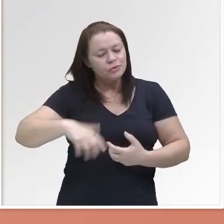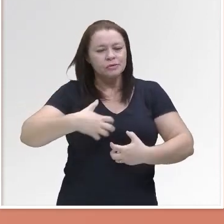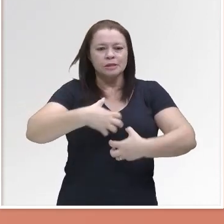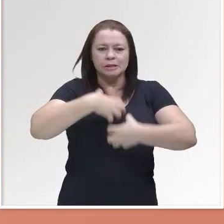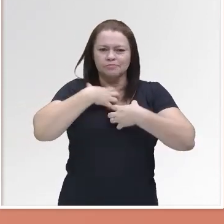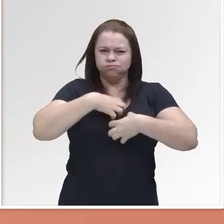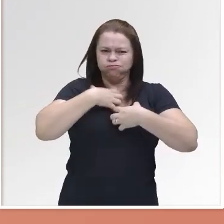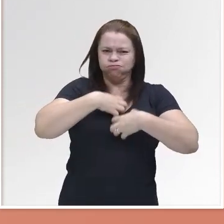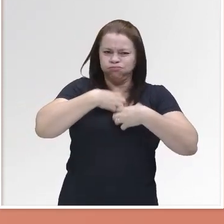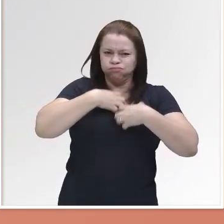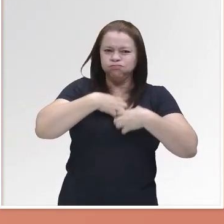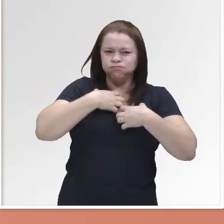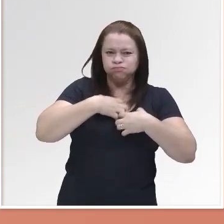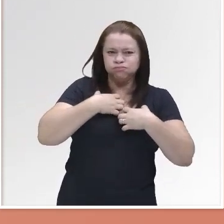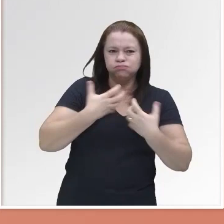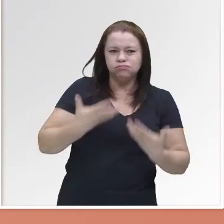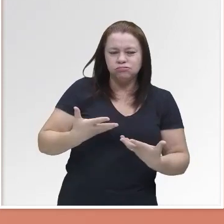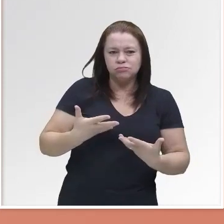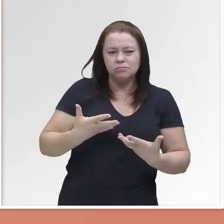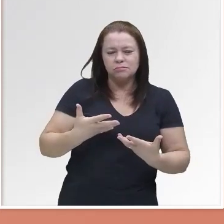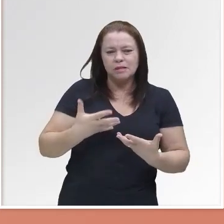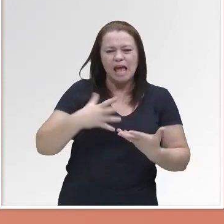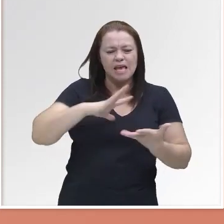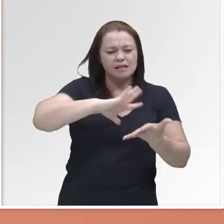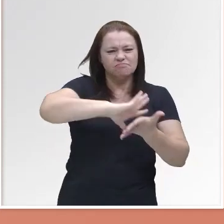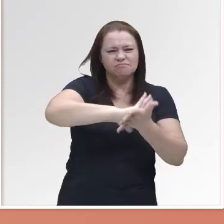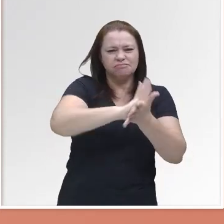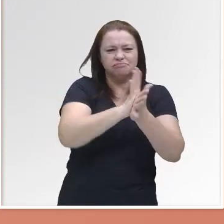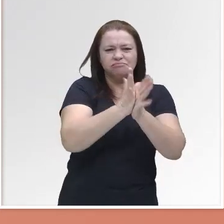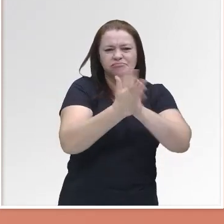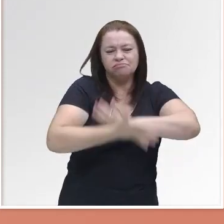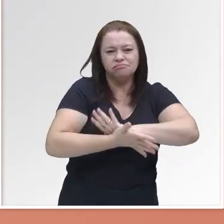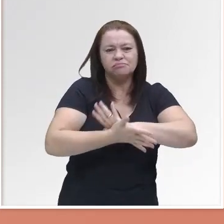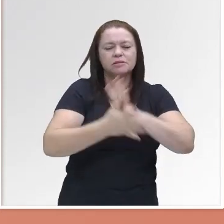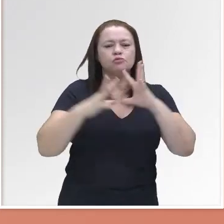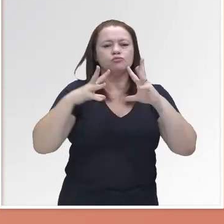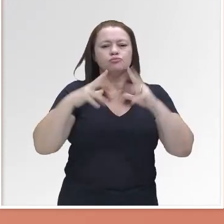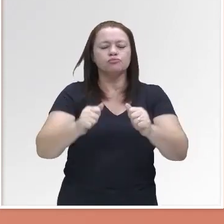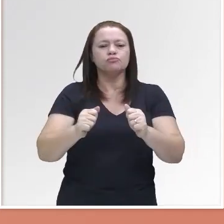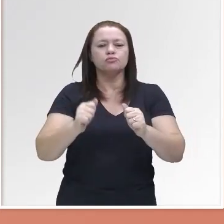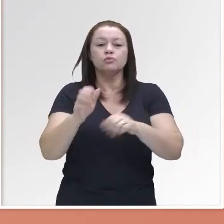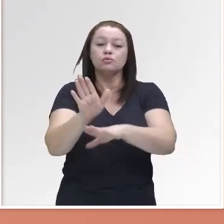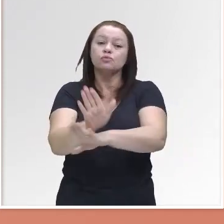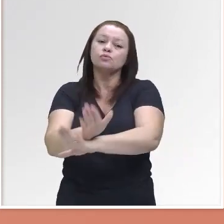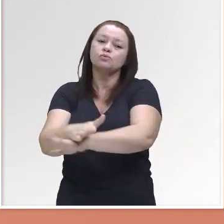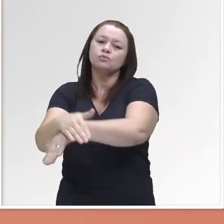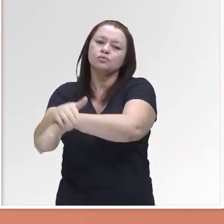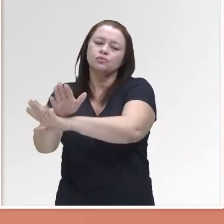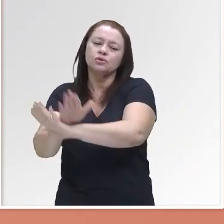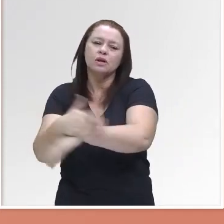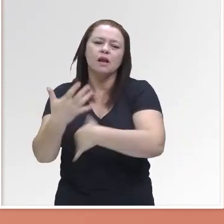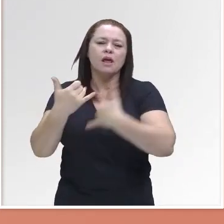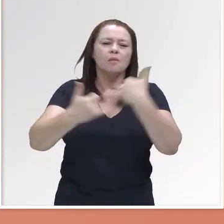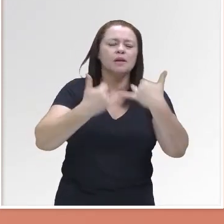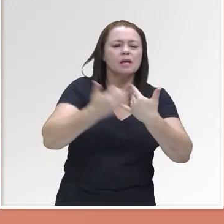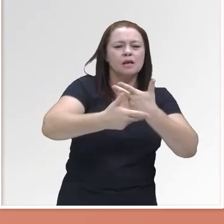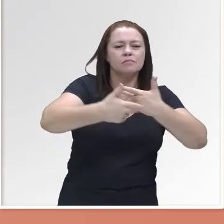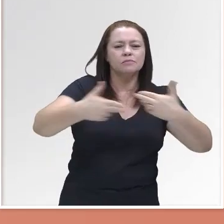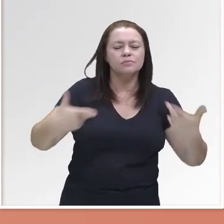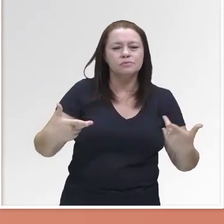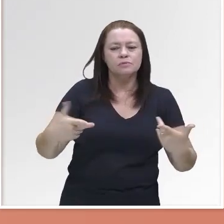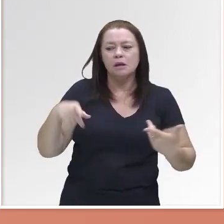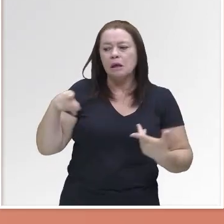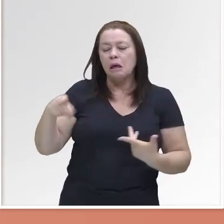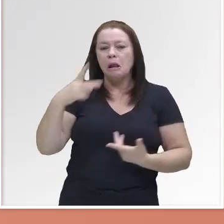com um golpe só destruiu todos os tesouros de Ariel, deixando-a